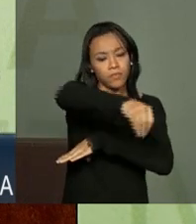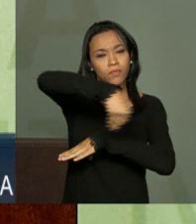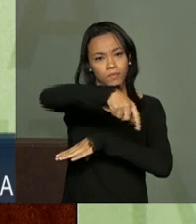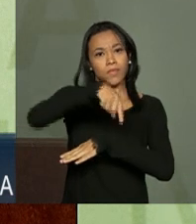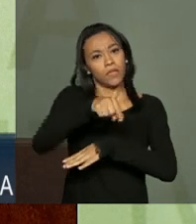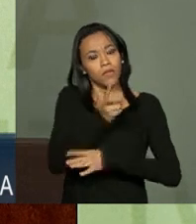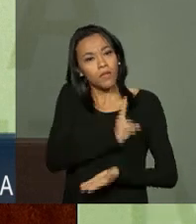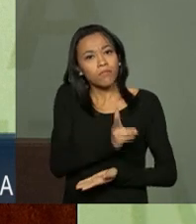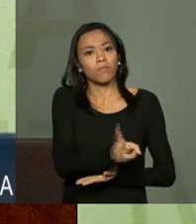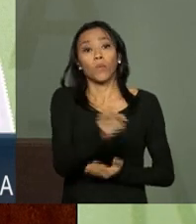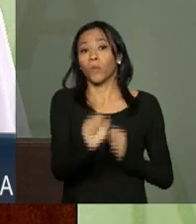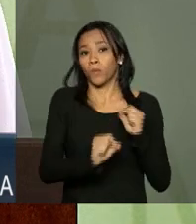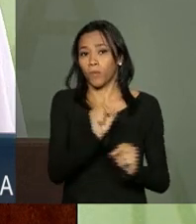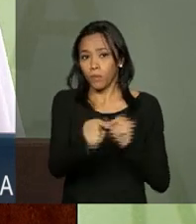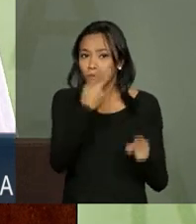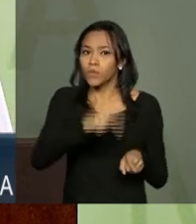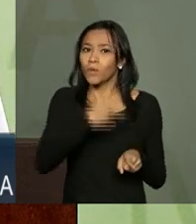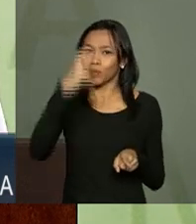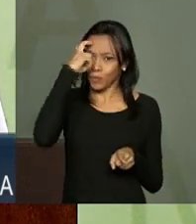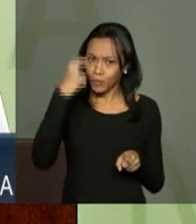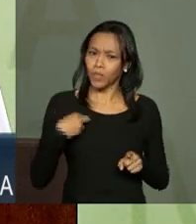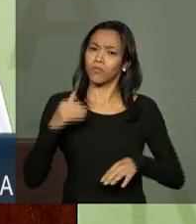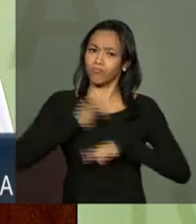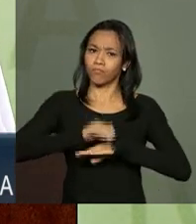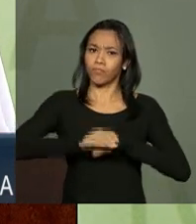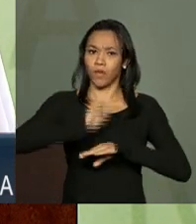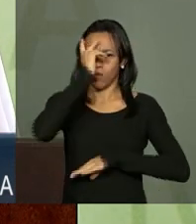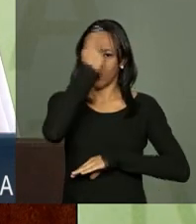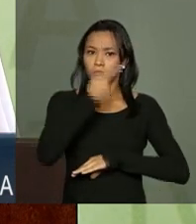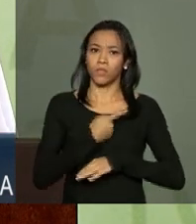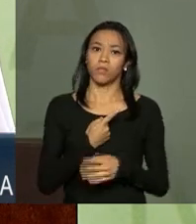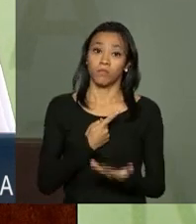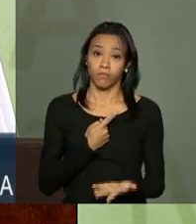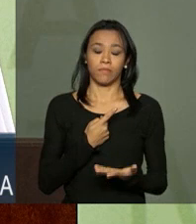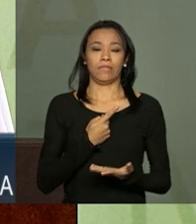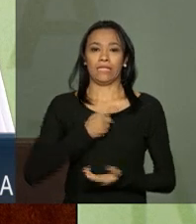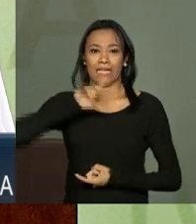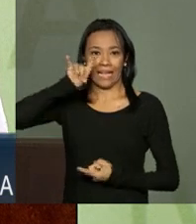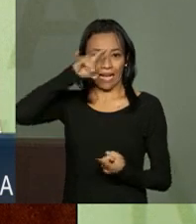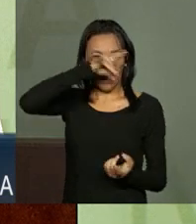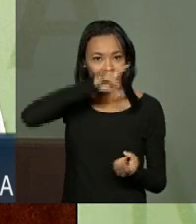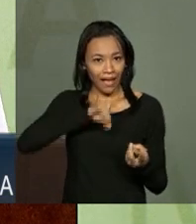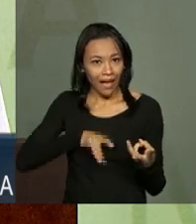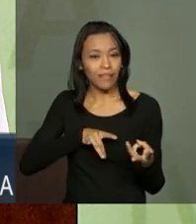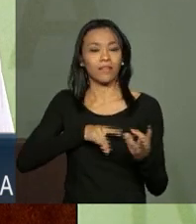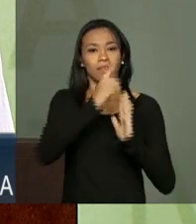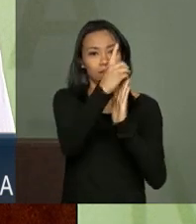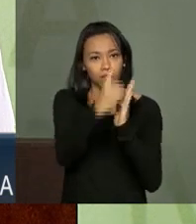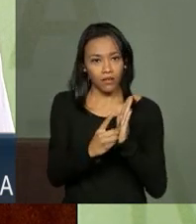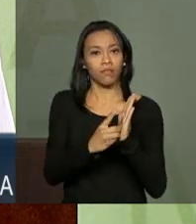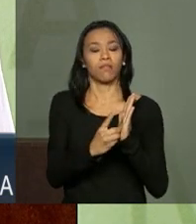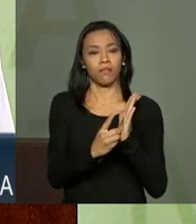a sua cultura com dignidade e autonomia. Cada um desses decretos é, sem